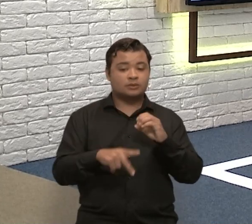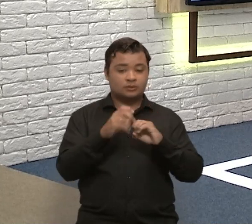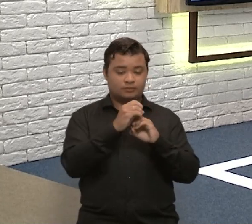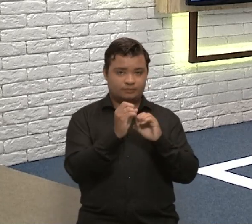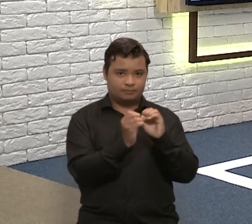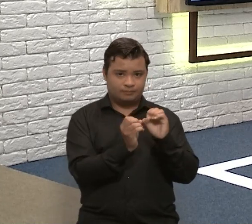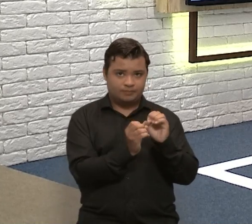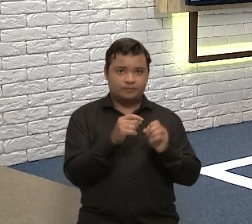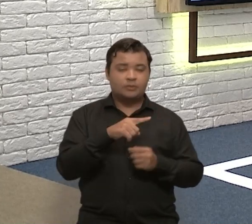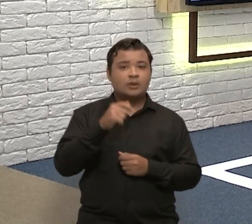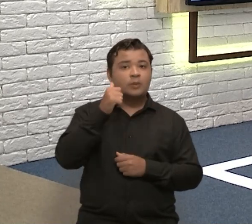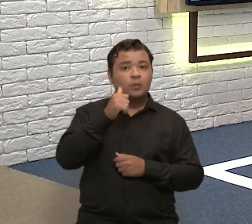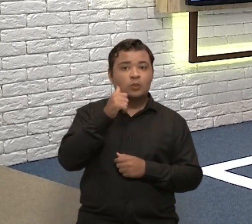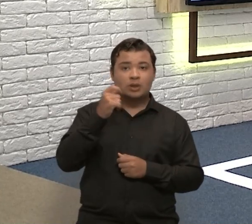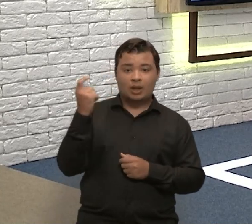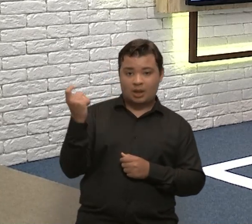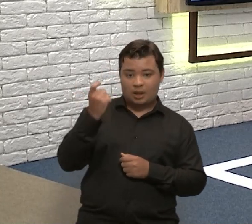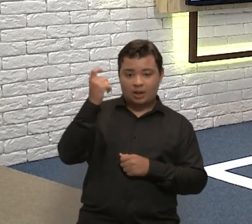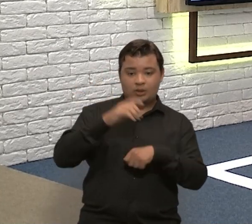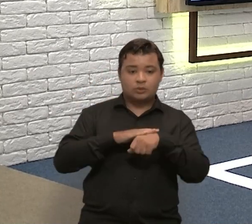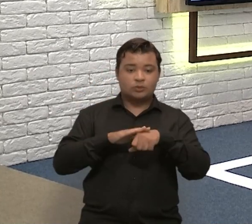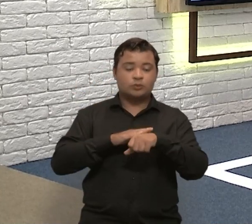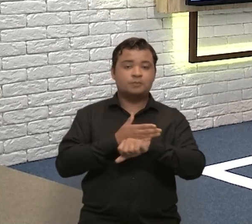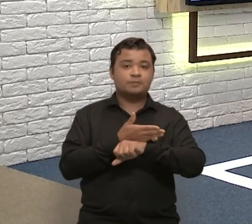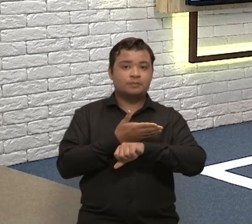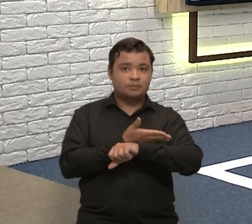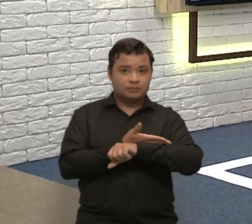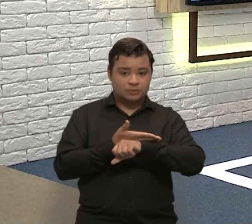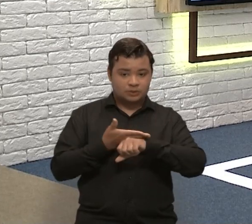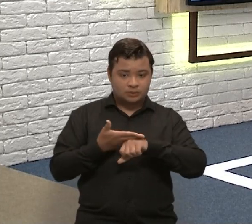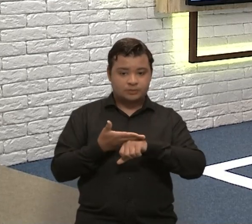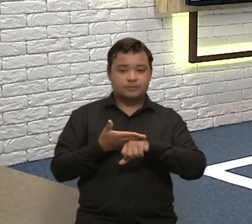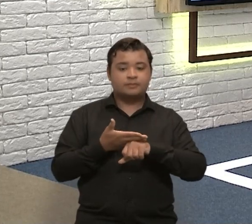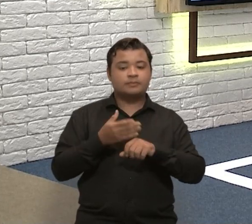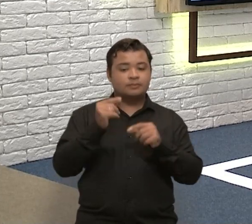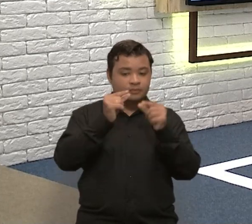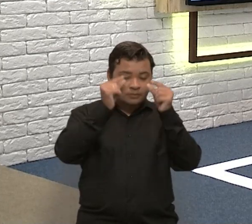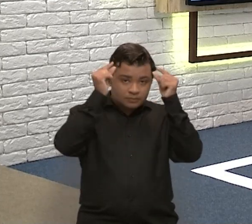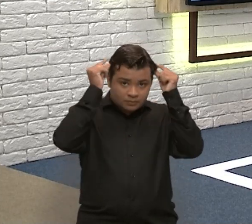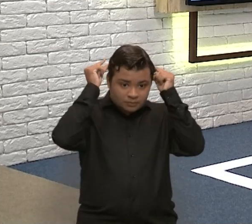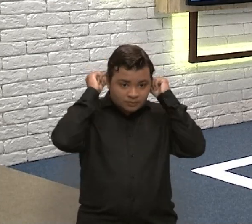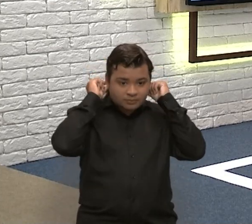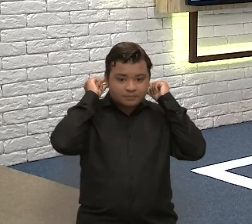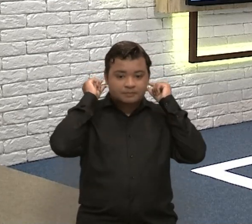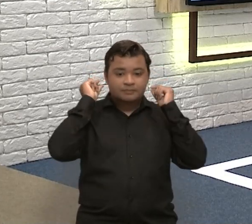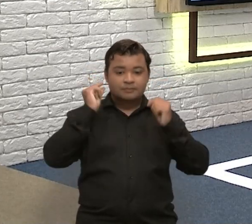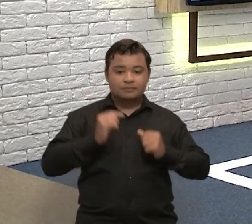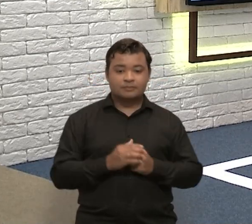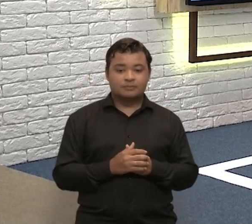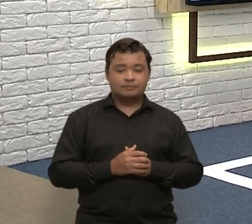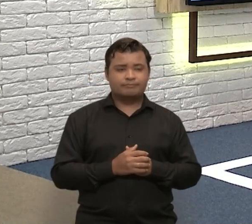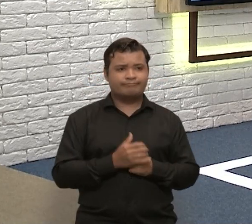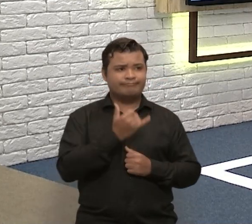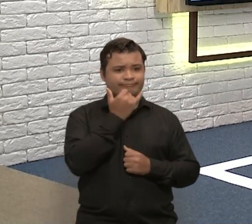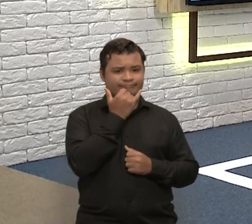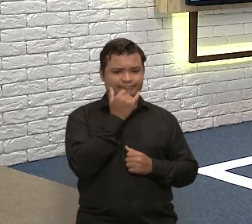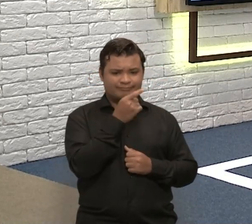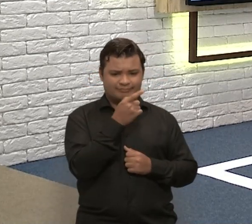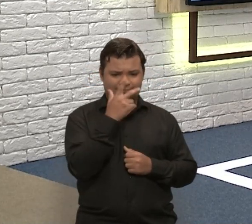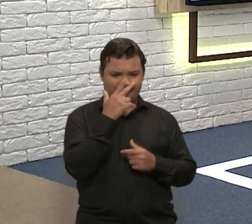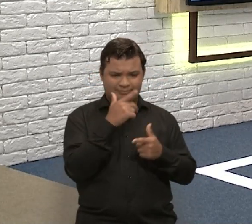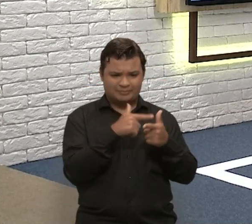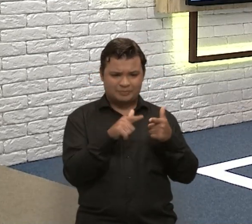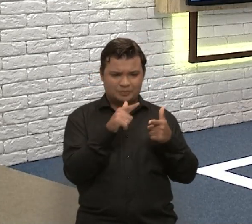Ela é uma mulher alta, branca, com cabelos castanhos curtos. A Andressa teve um